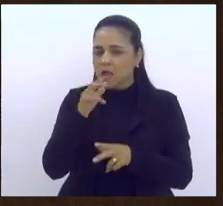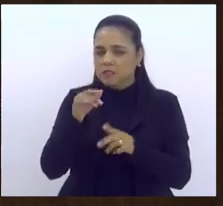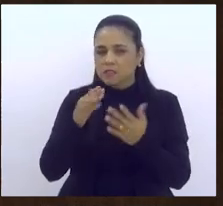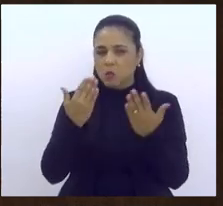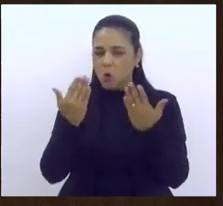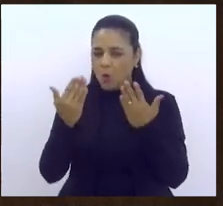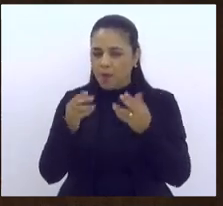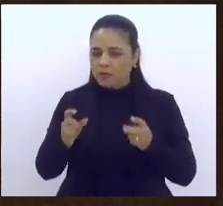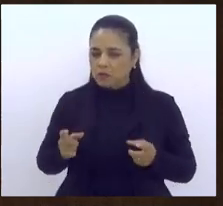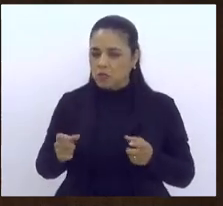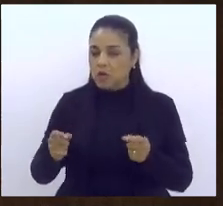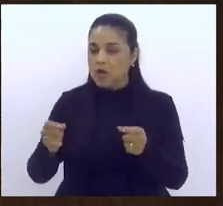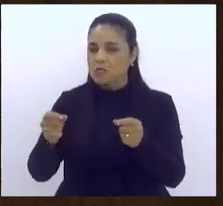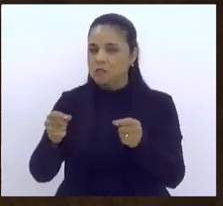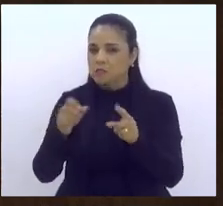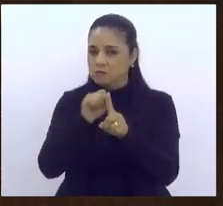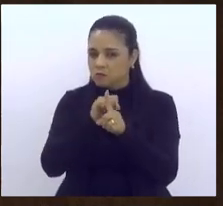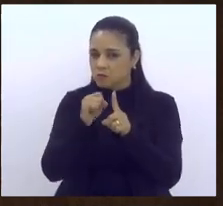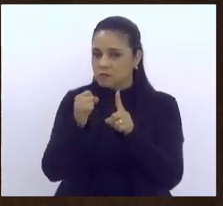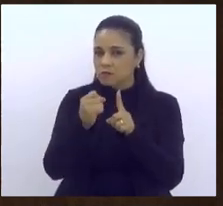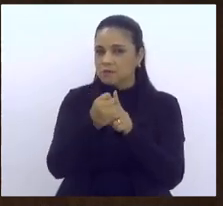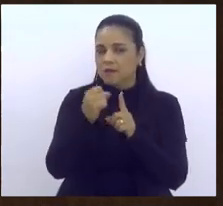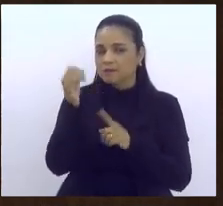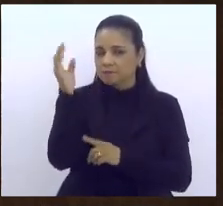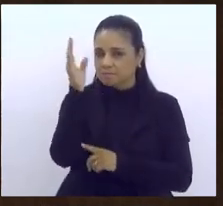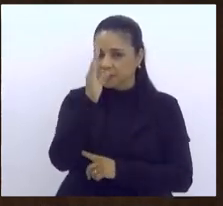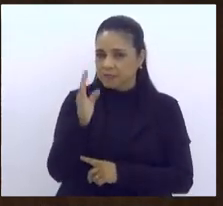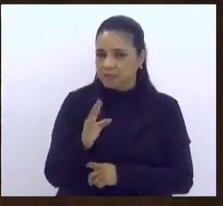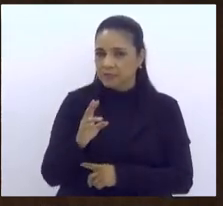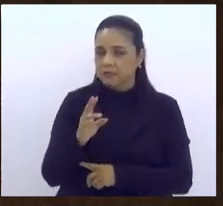atinge a sociedade brasileira, fruto de